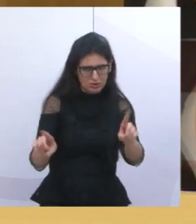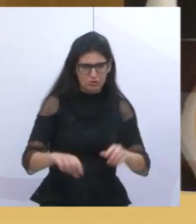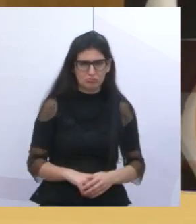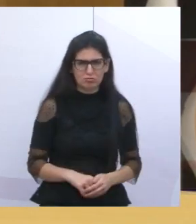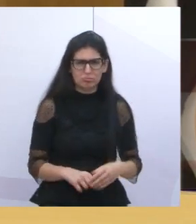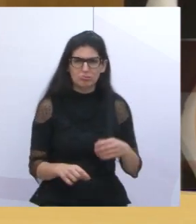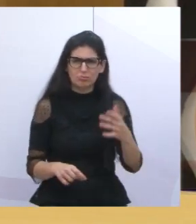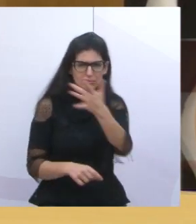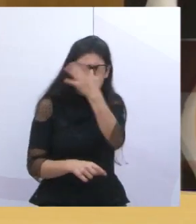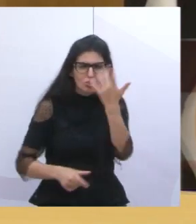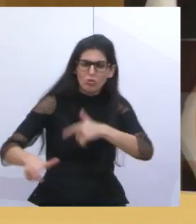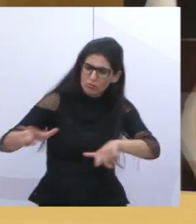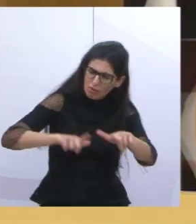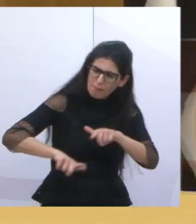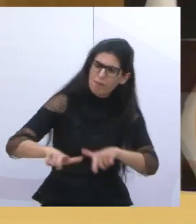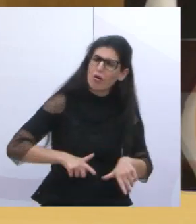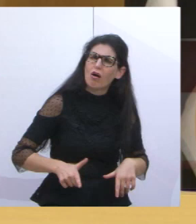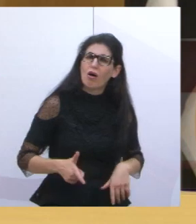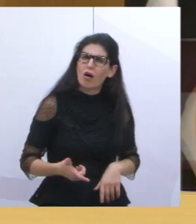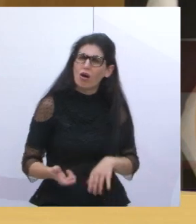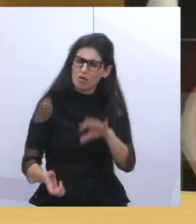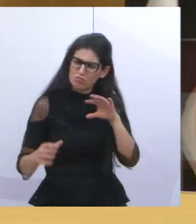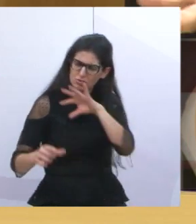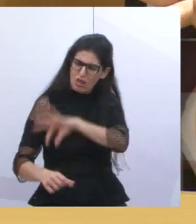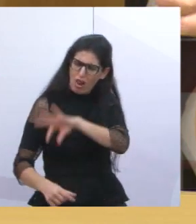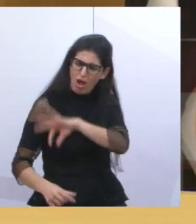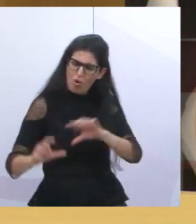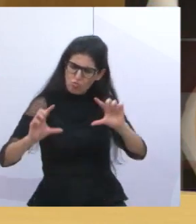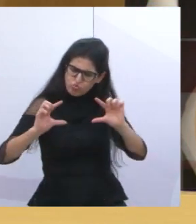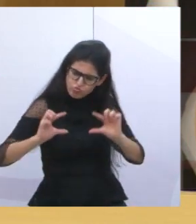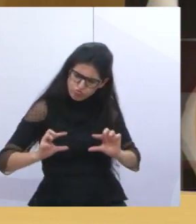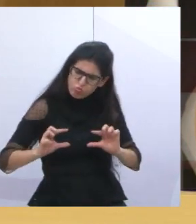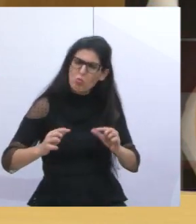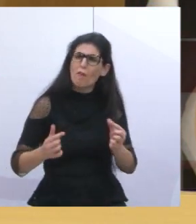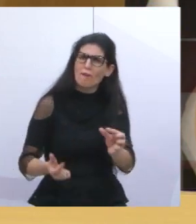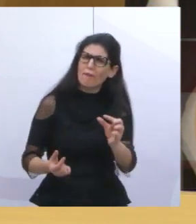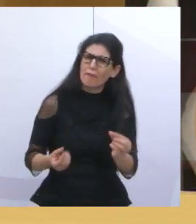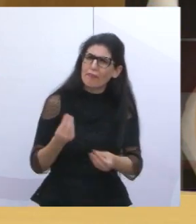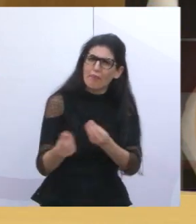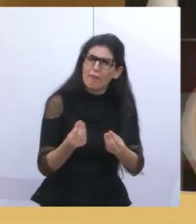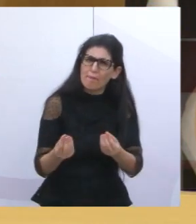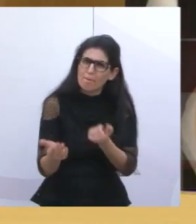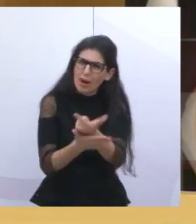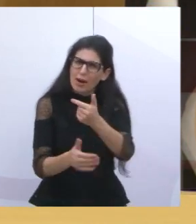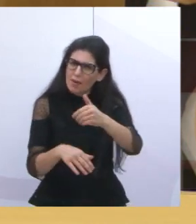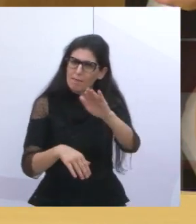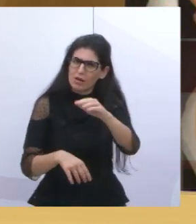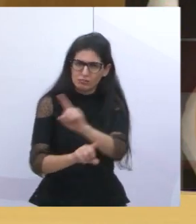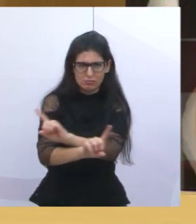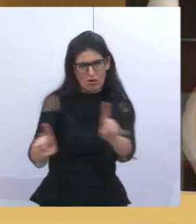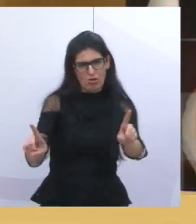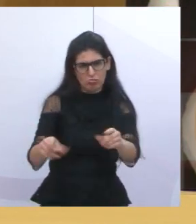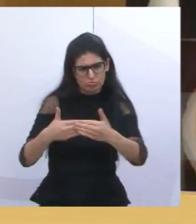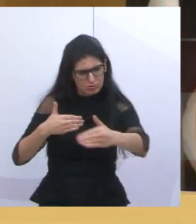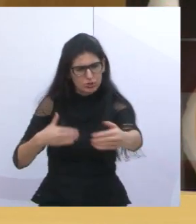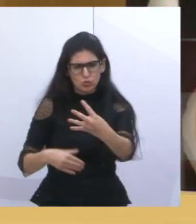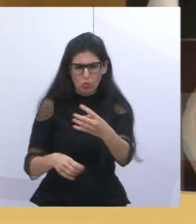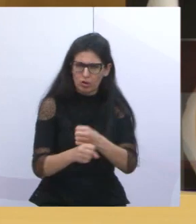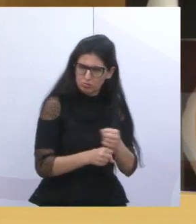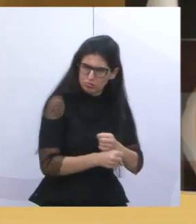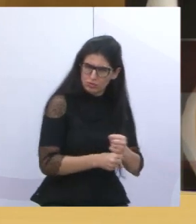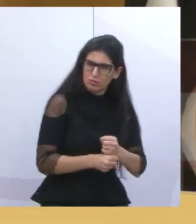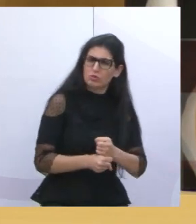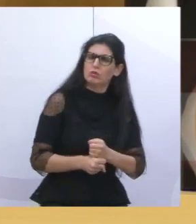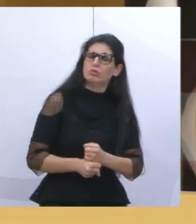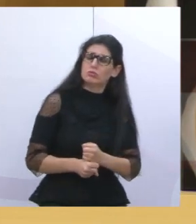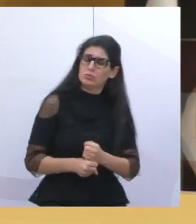todos os anos, a gente sabe disso, né? Então, sem dúvida, eu peço aí também, como vice-líder de governo, a compreensão de vocês também, né? As